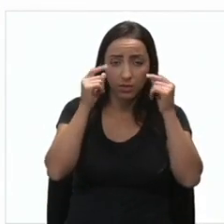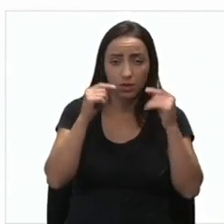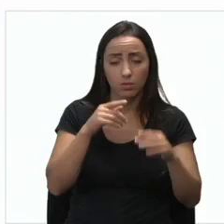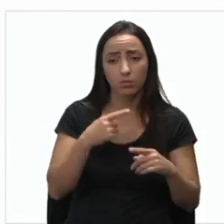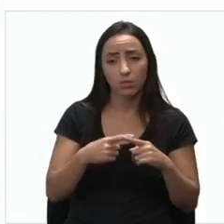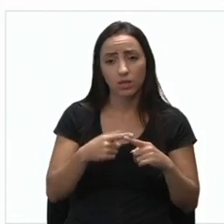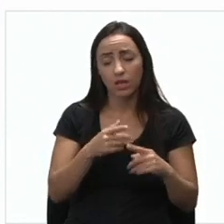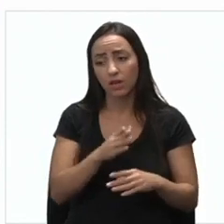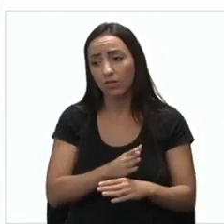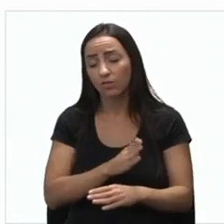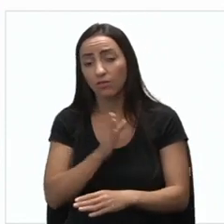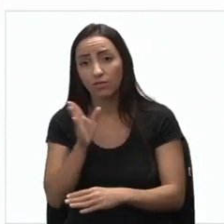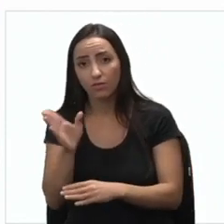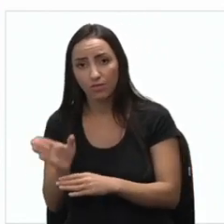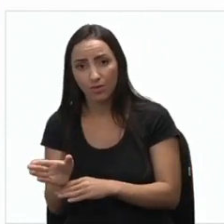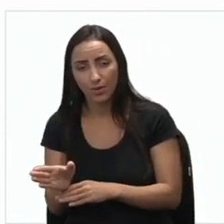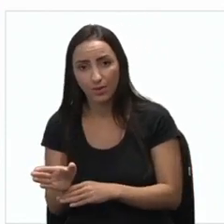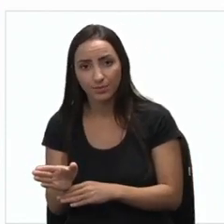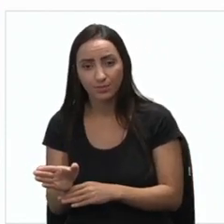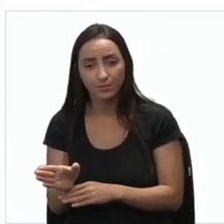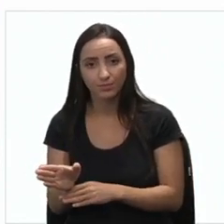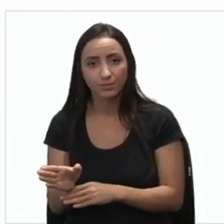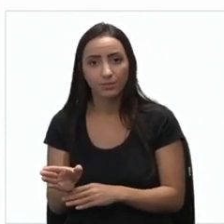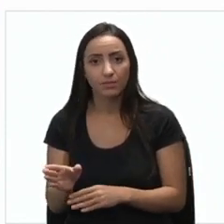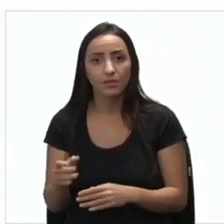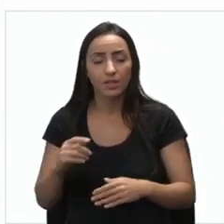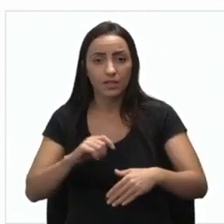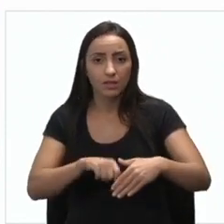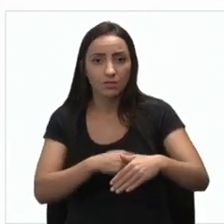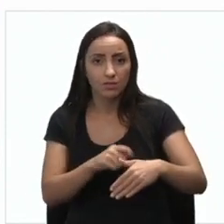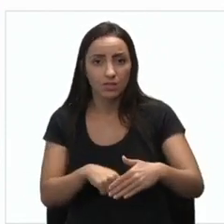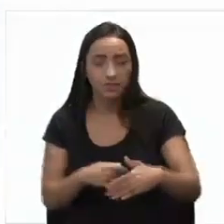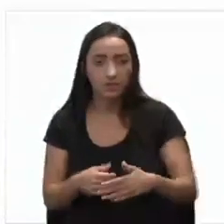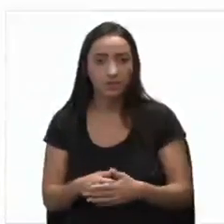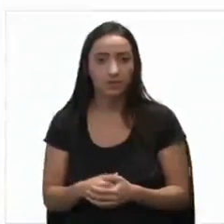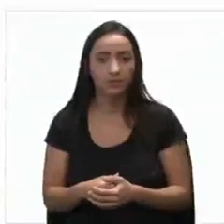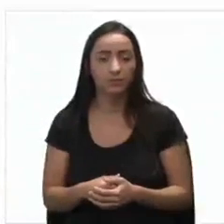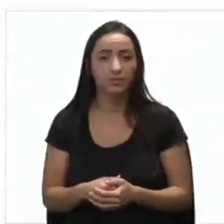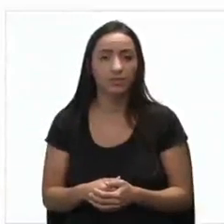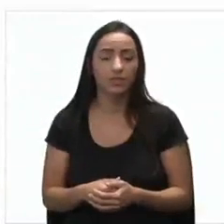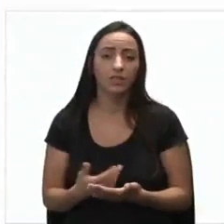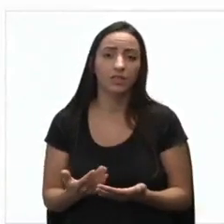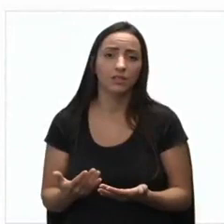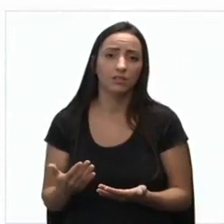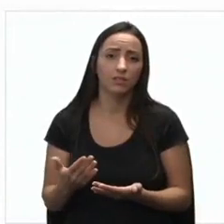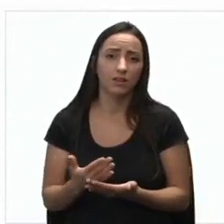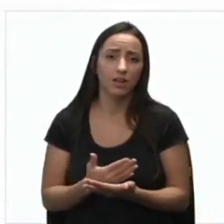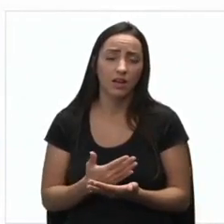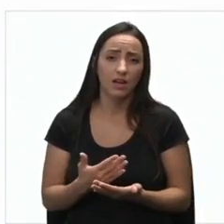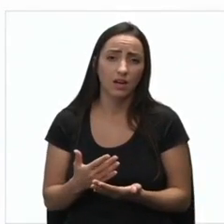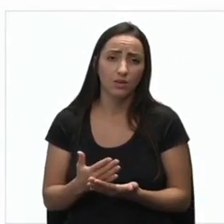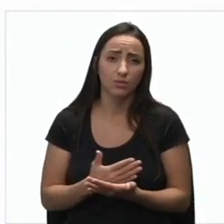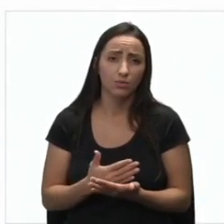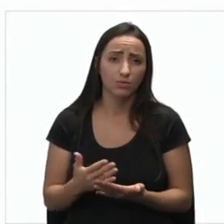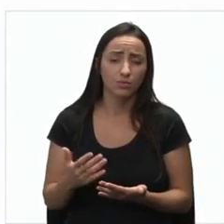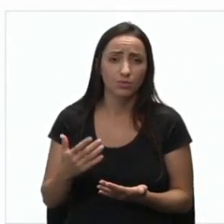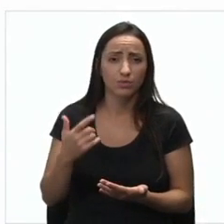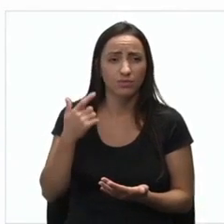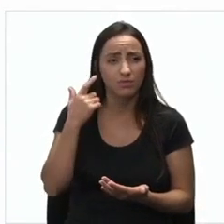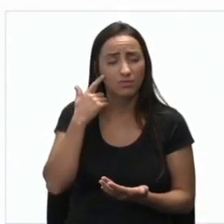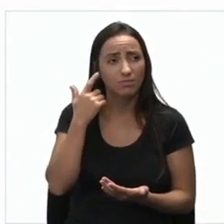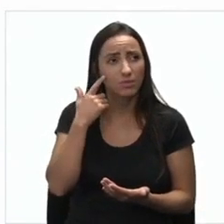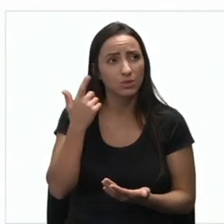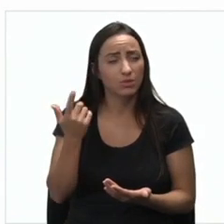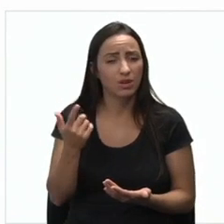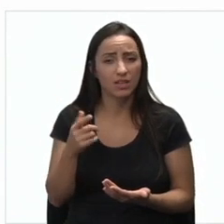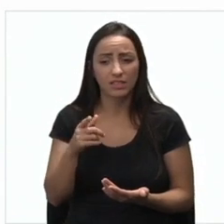por acreditarem que o acidente trará prejuízo à avaliação da equipe pois dizem que Débora não entendeu o sentido